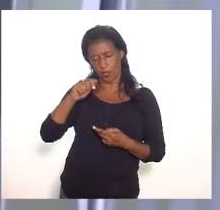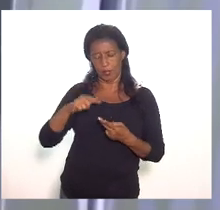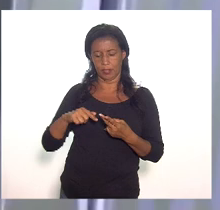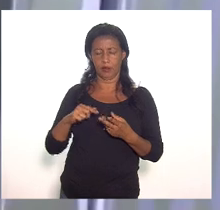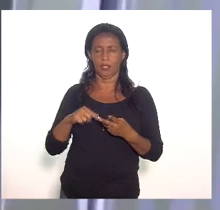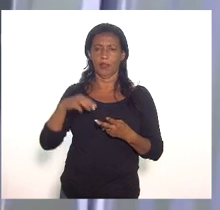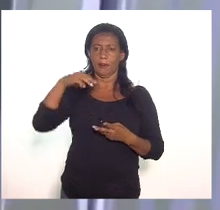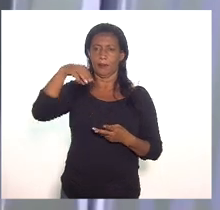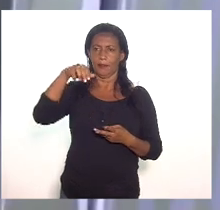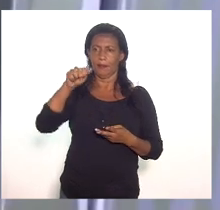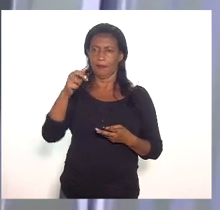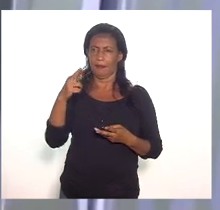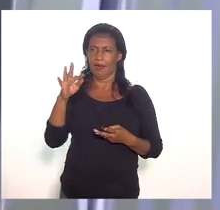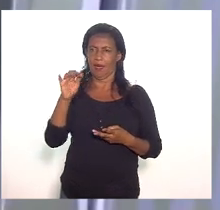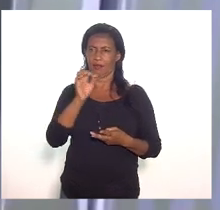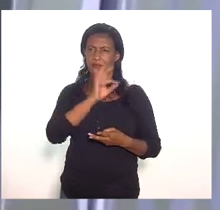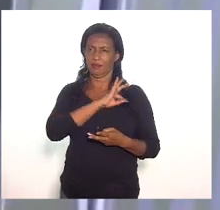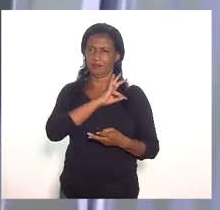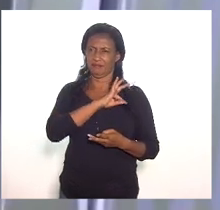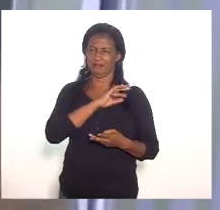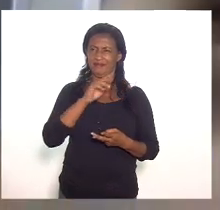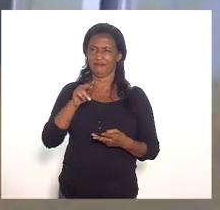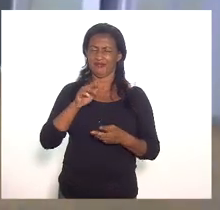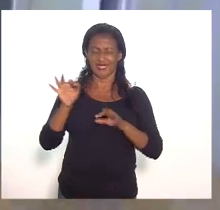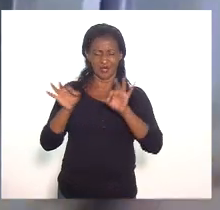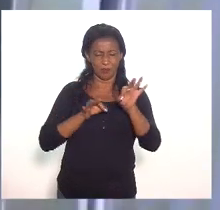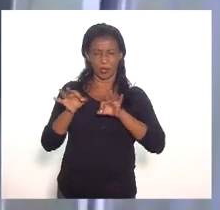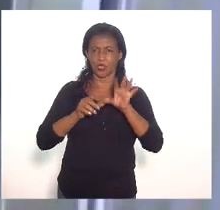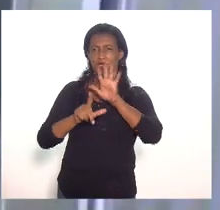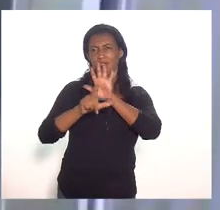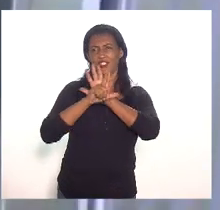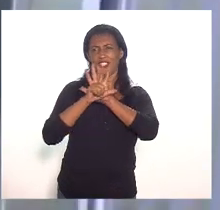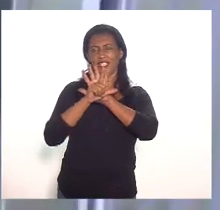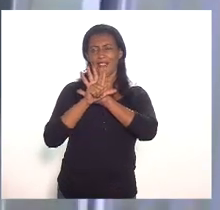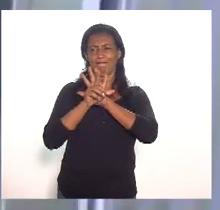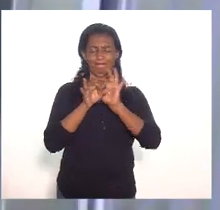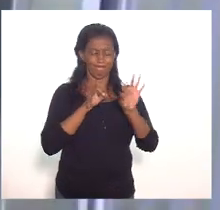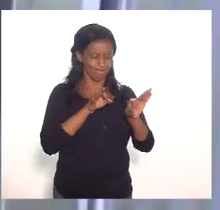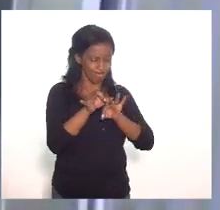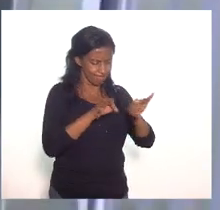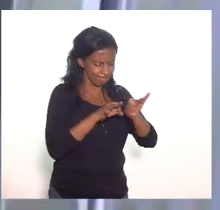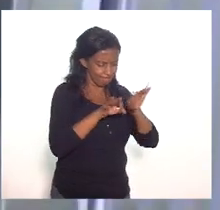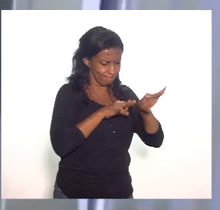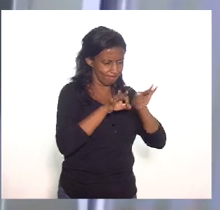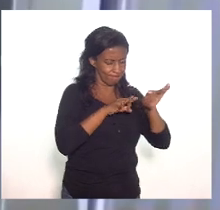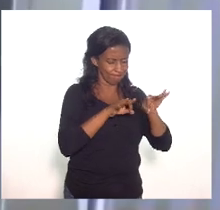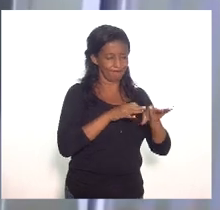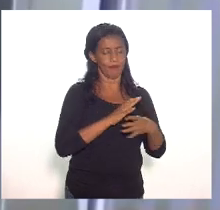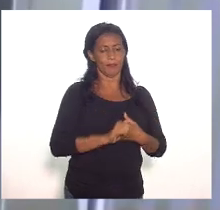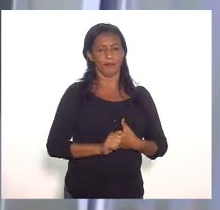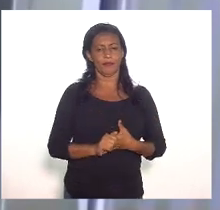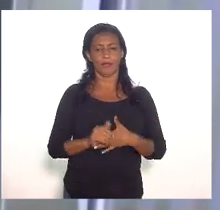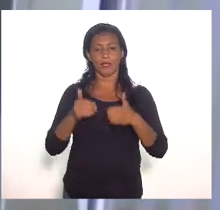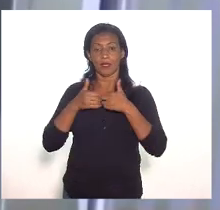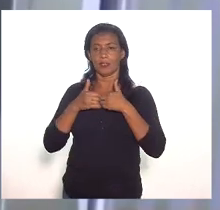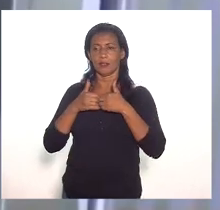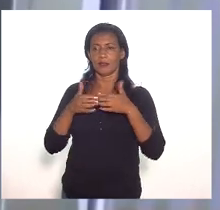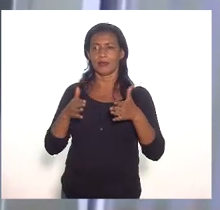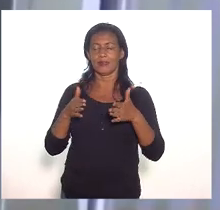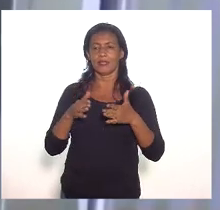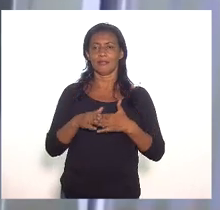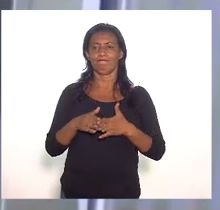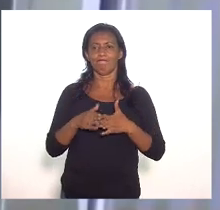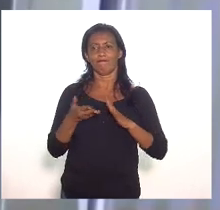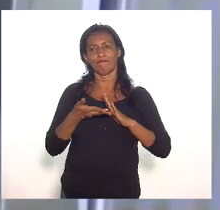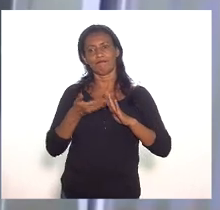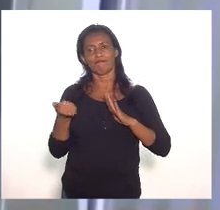Rocha, que defenderam esse importante projeto de lei, e, de saída, rejeitar